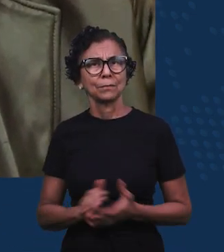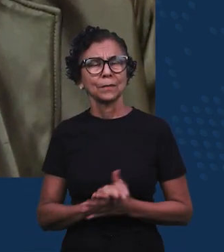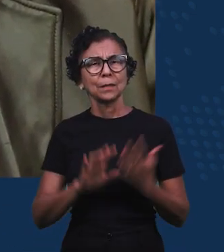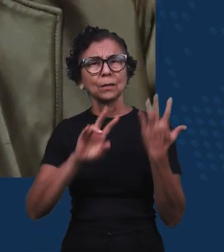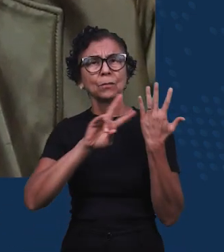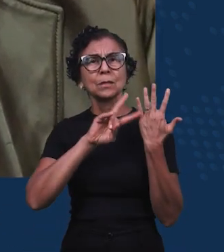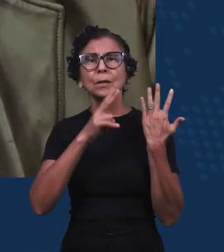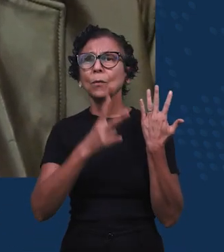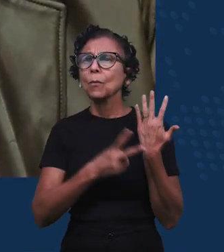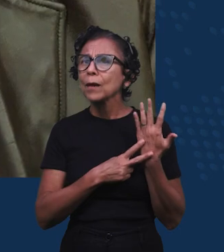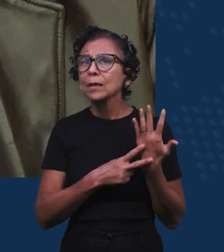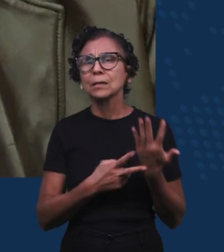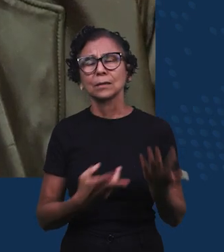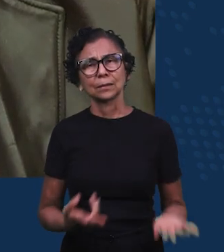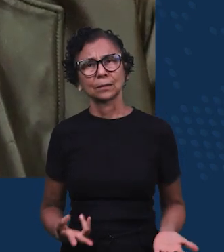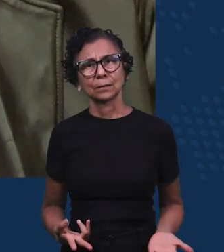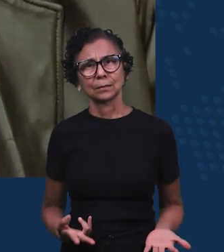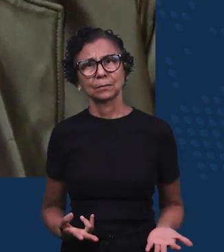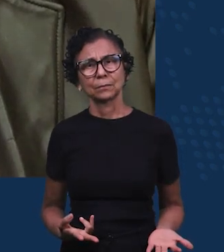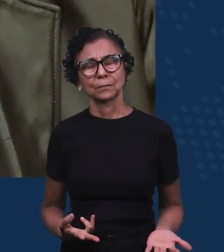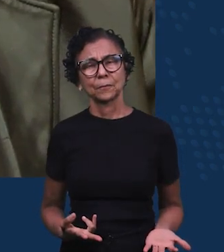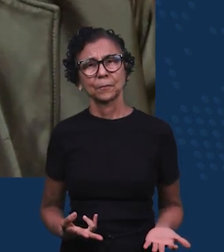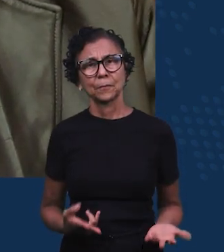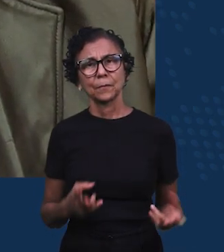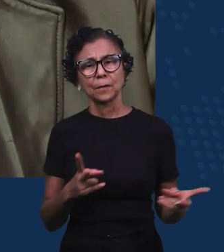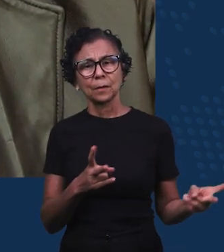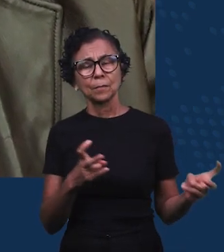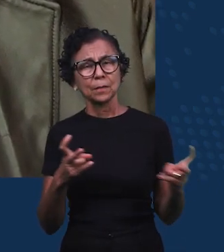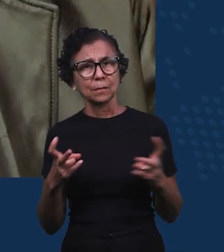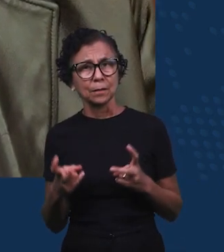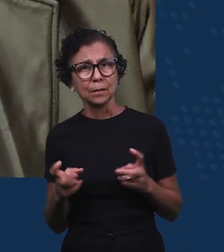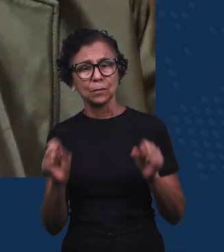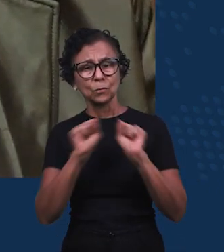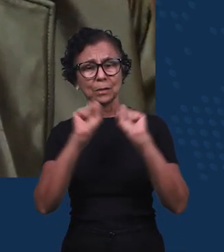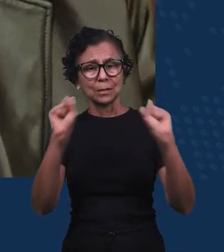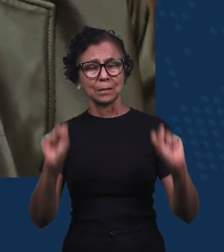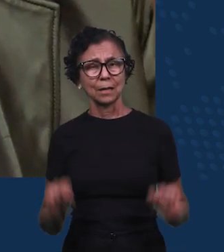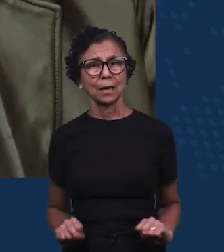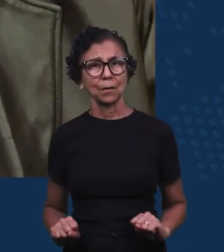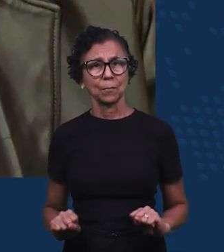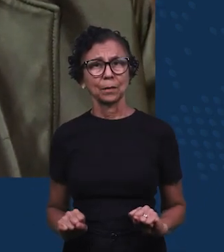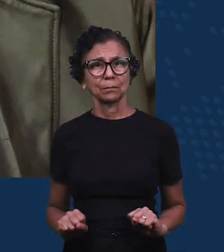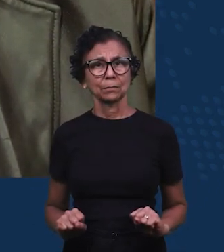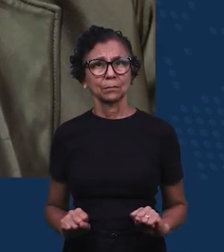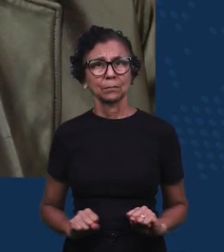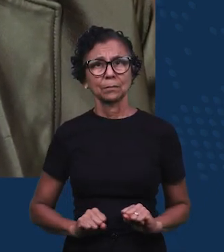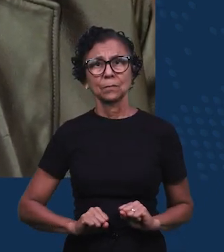fome. Nós percebemos que os sistemas agroalimentares, eles têm